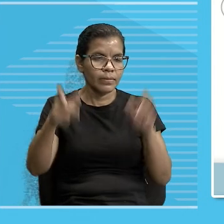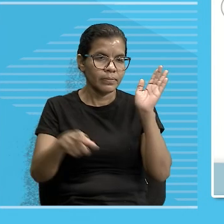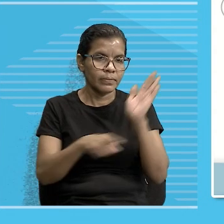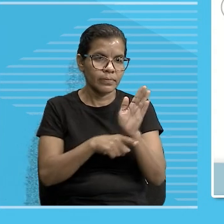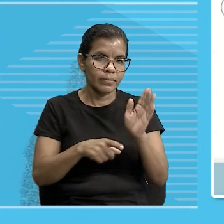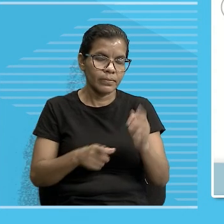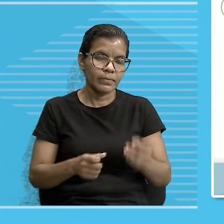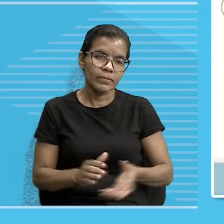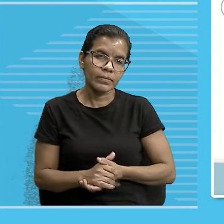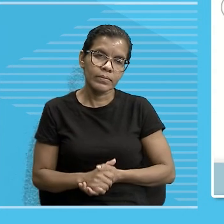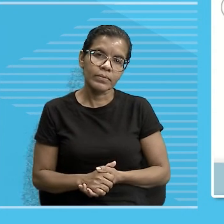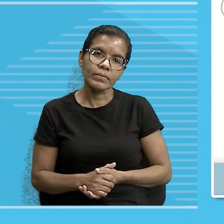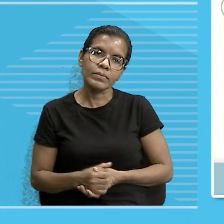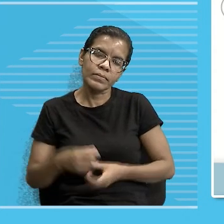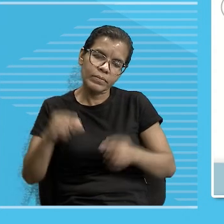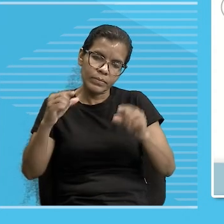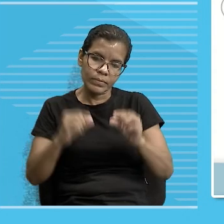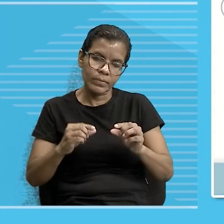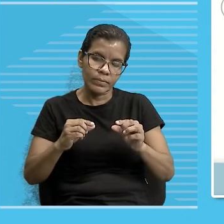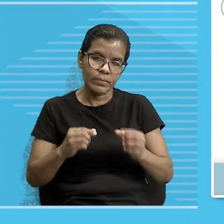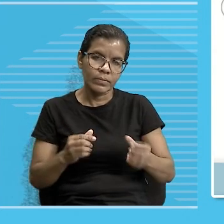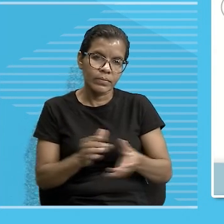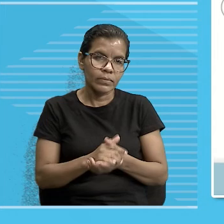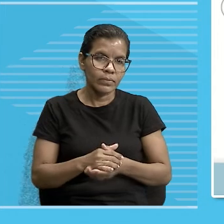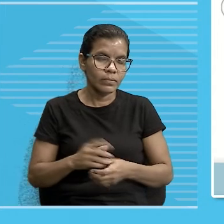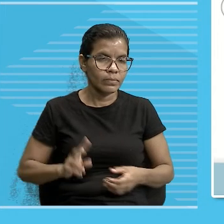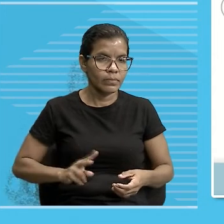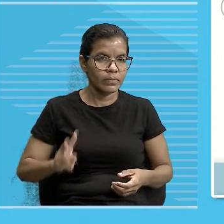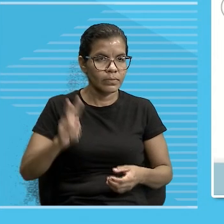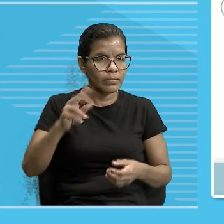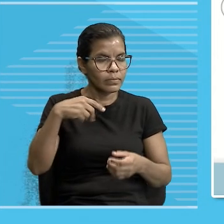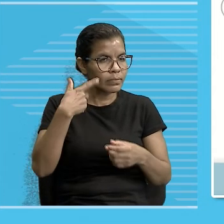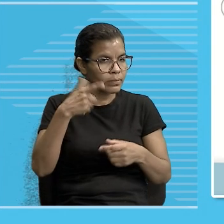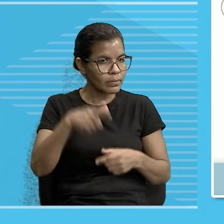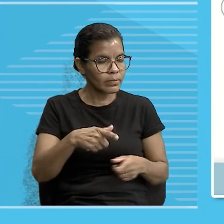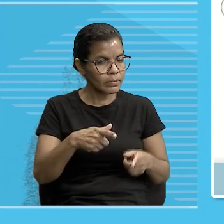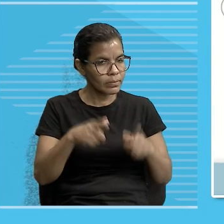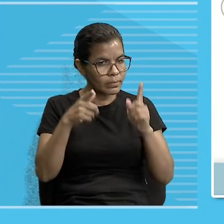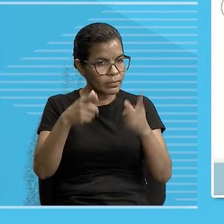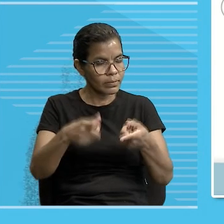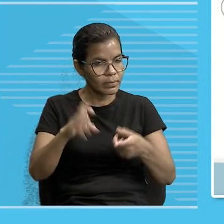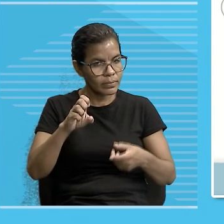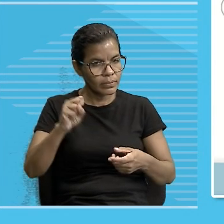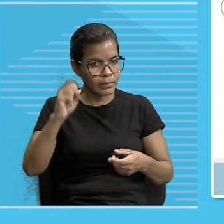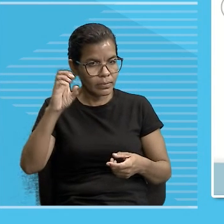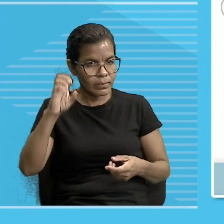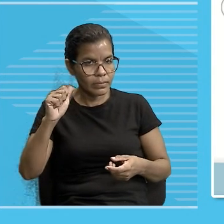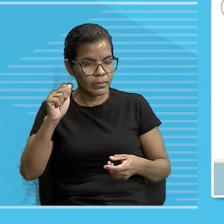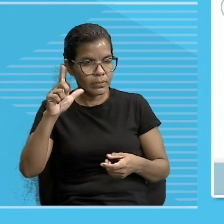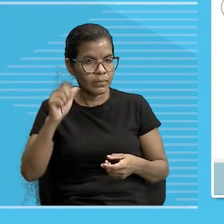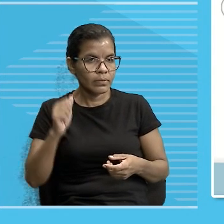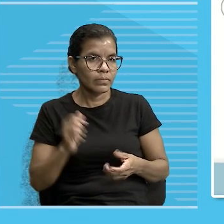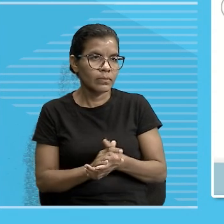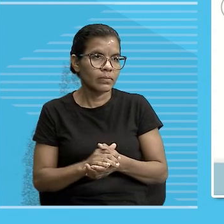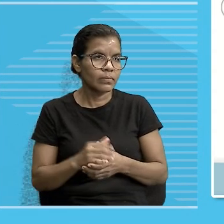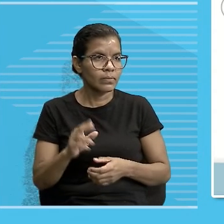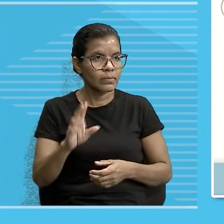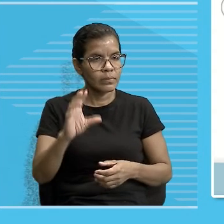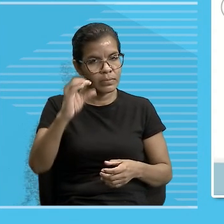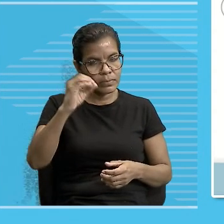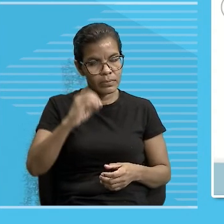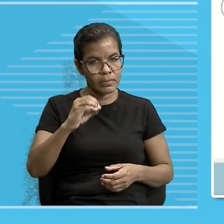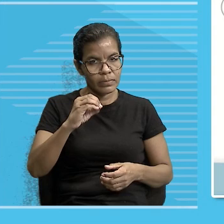negativos. O mínimo valor dessa escala é o